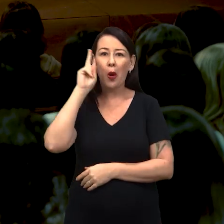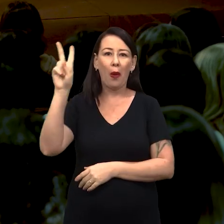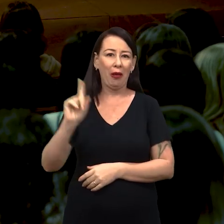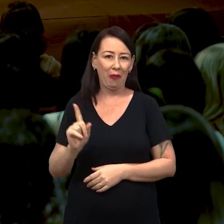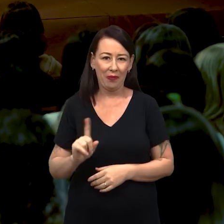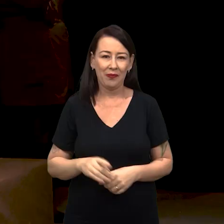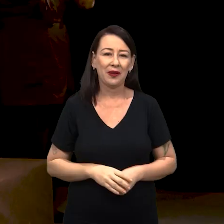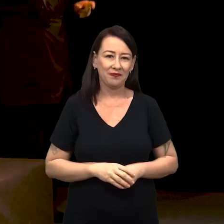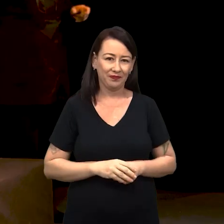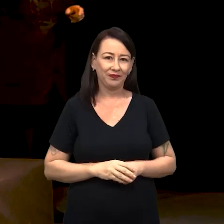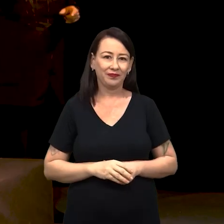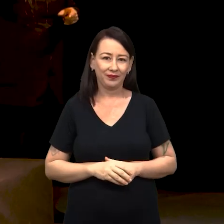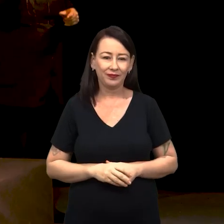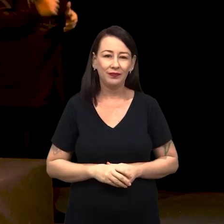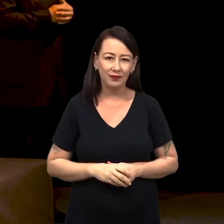não lembra.